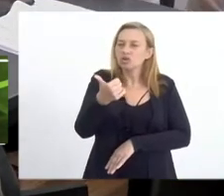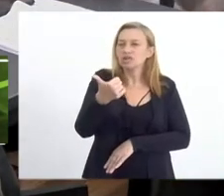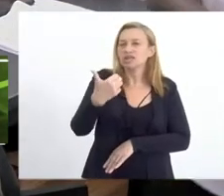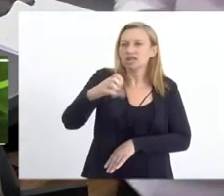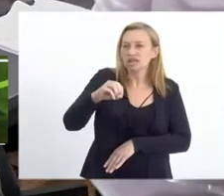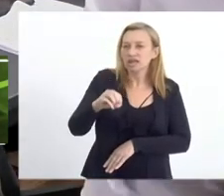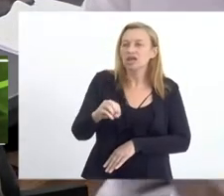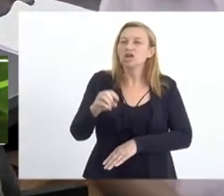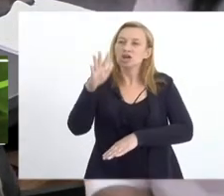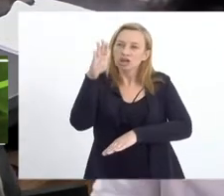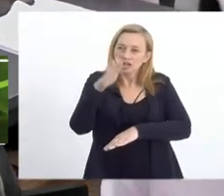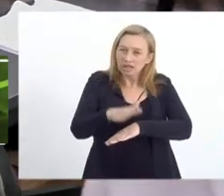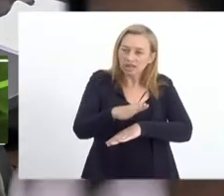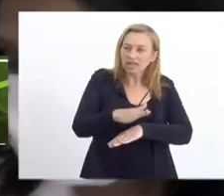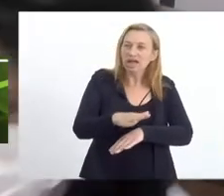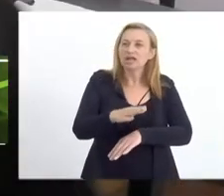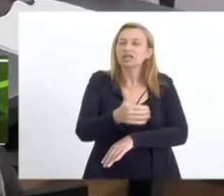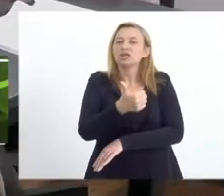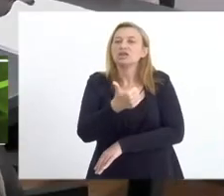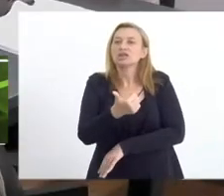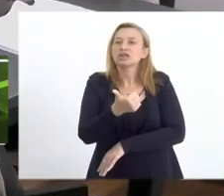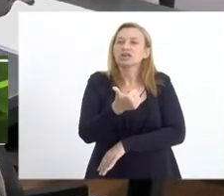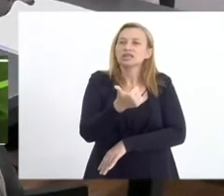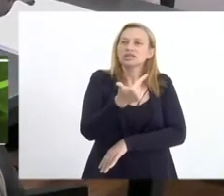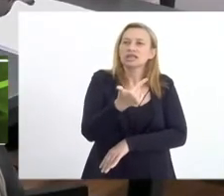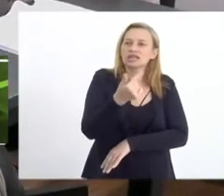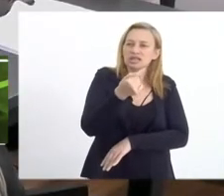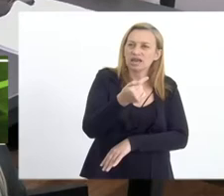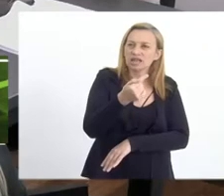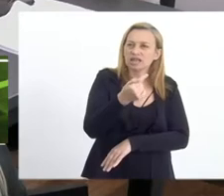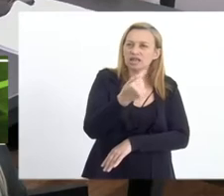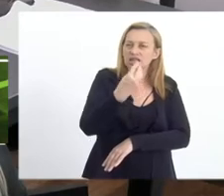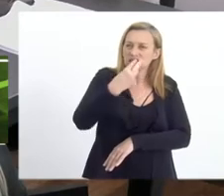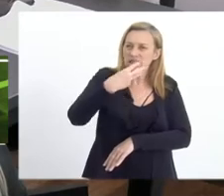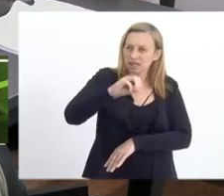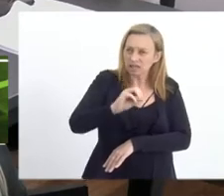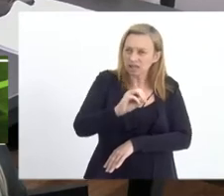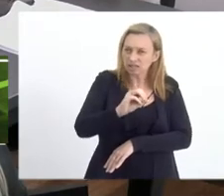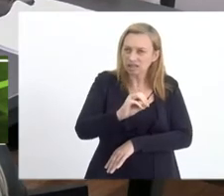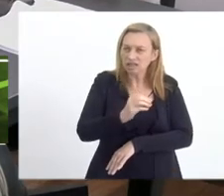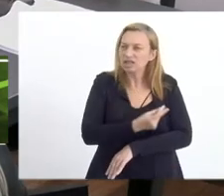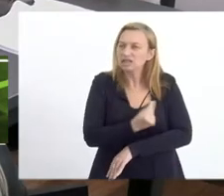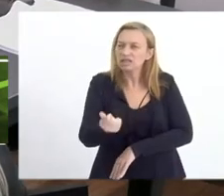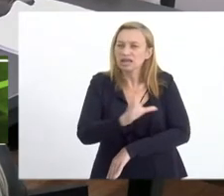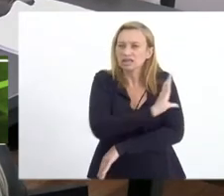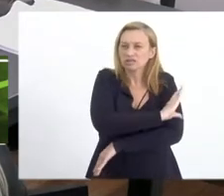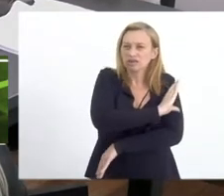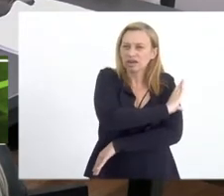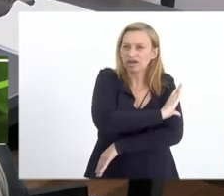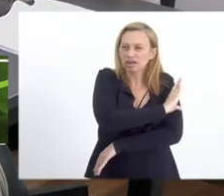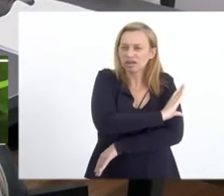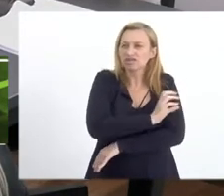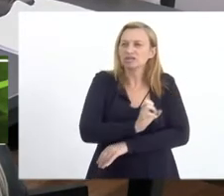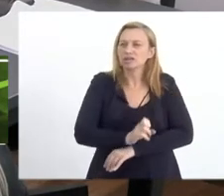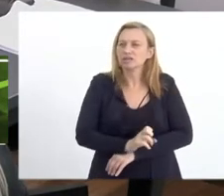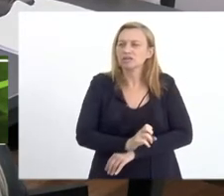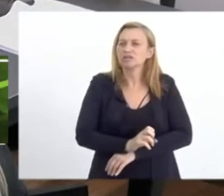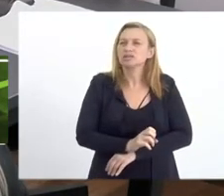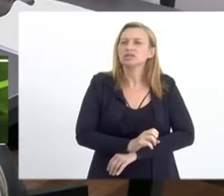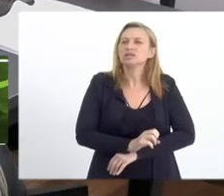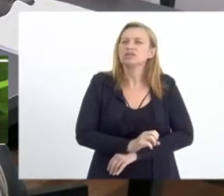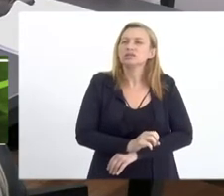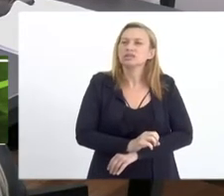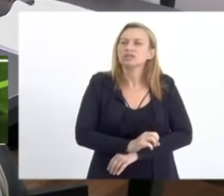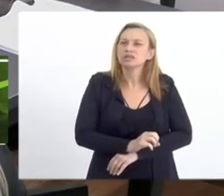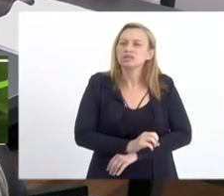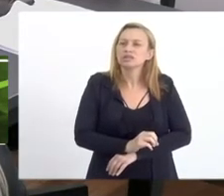de Macaé às 17h30, retificando. Ele decola de Campos para Macaé às